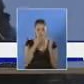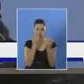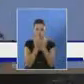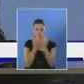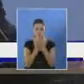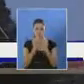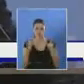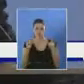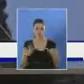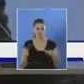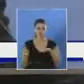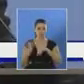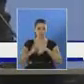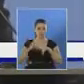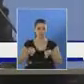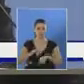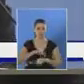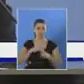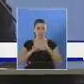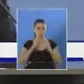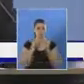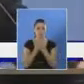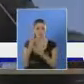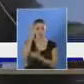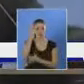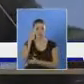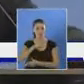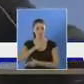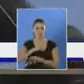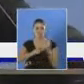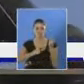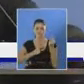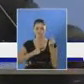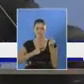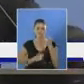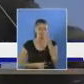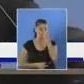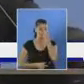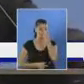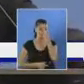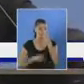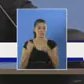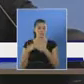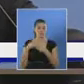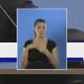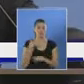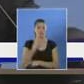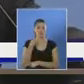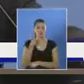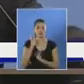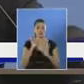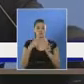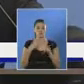estão na região central da cidade, são escolas tradicionais e que tivemos a oportunidade